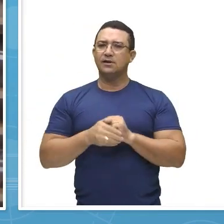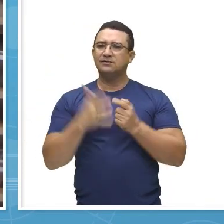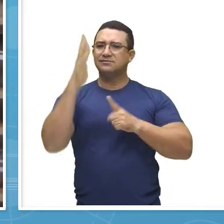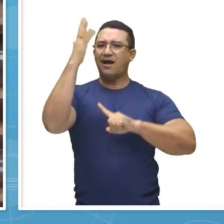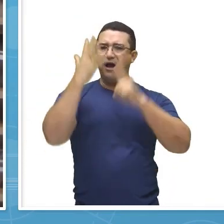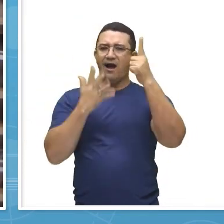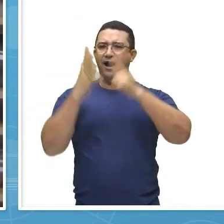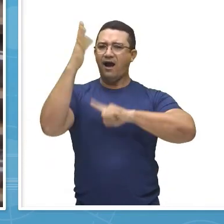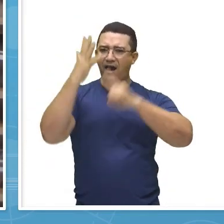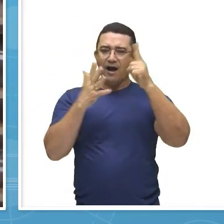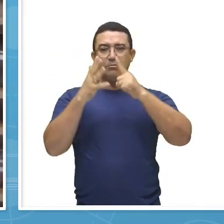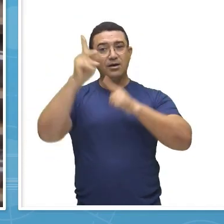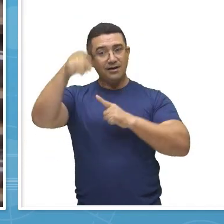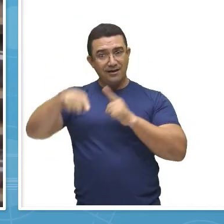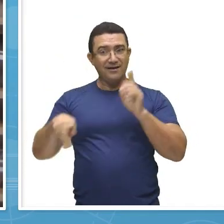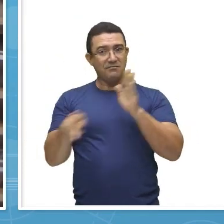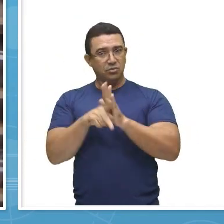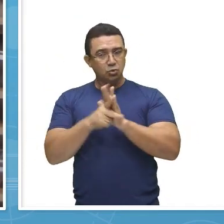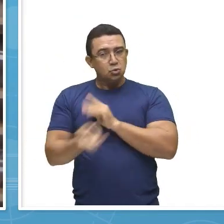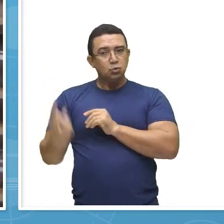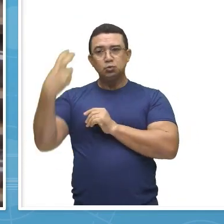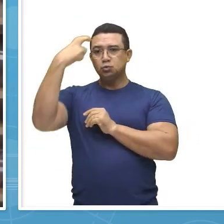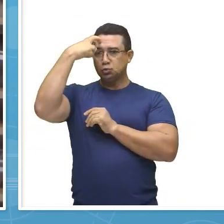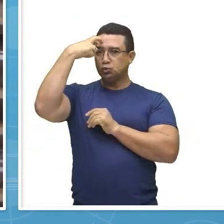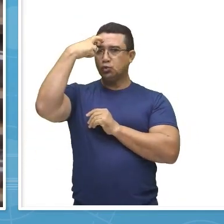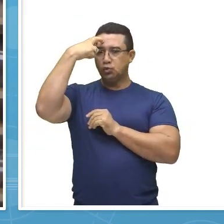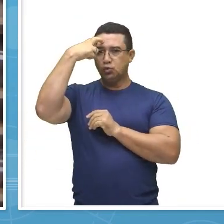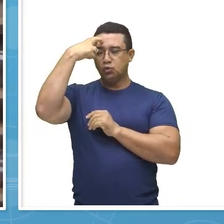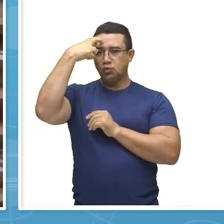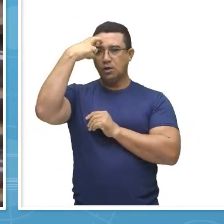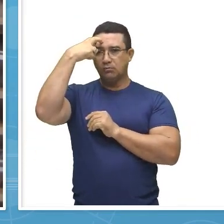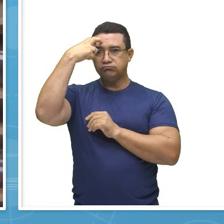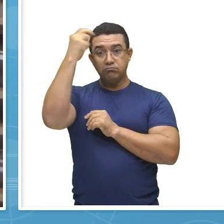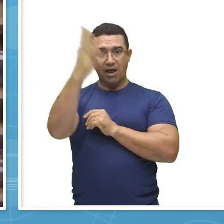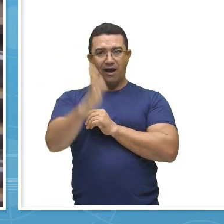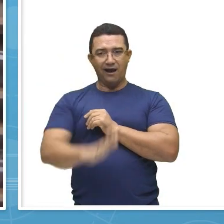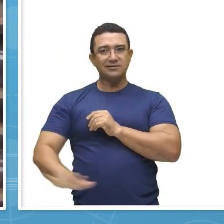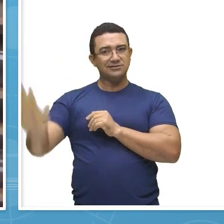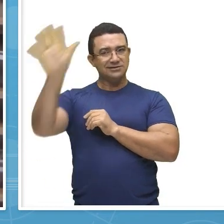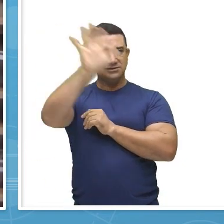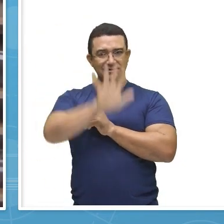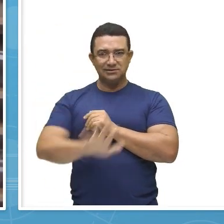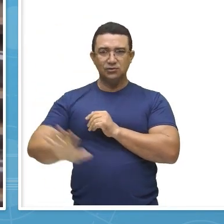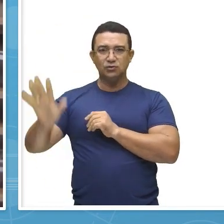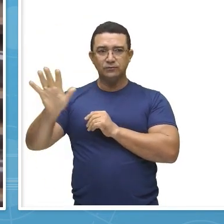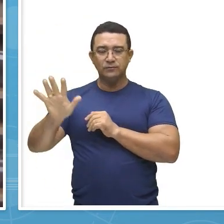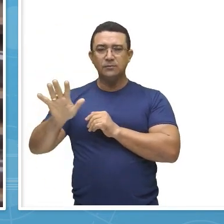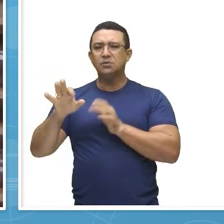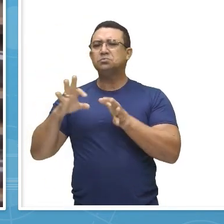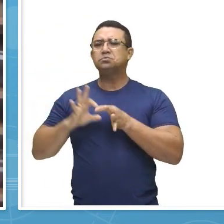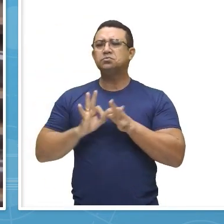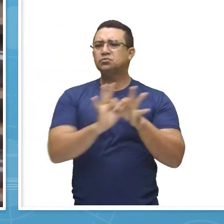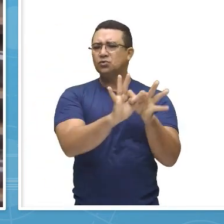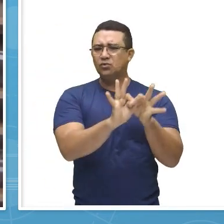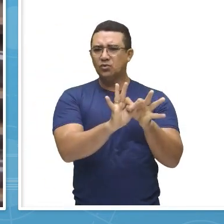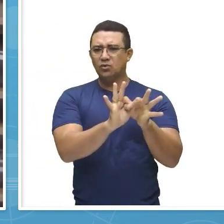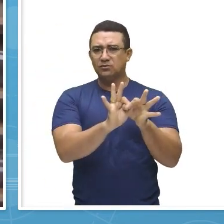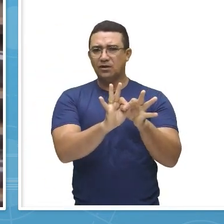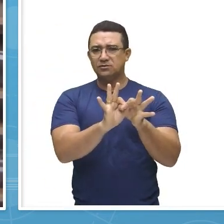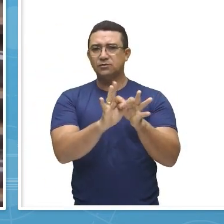ele é considerado um patrimônio cultural, não é isso? Então, ali o contexto,